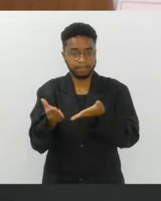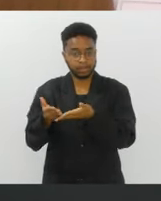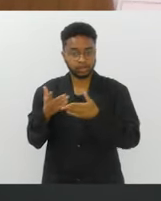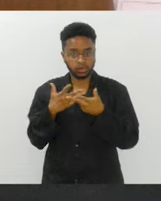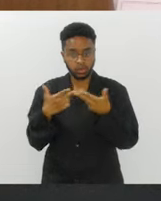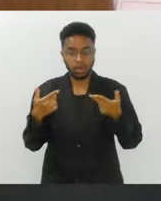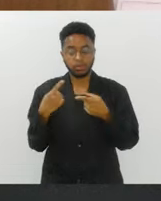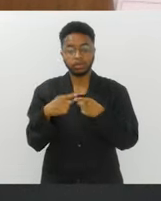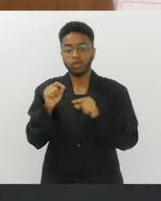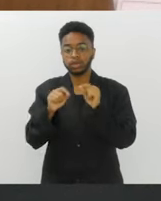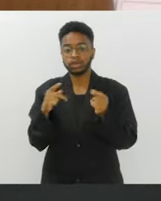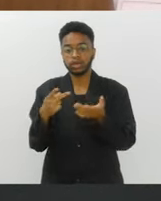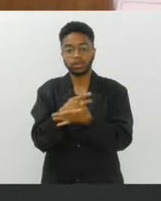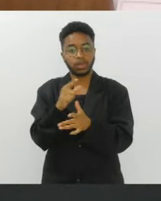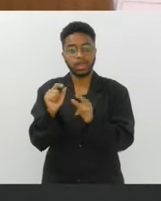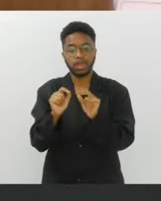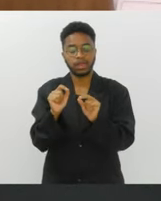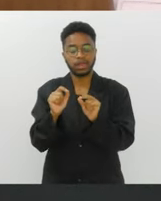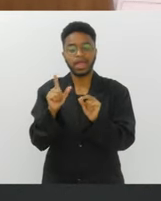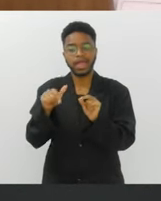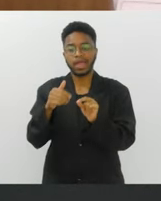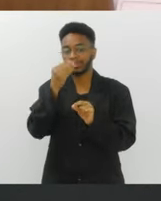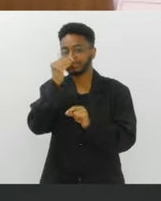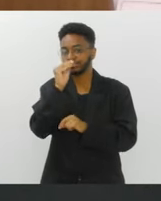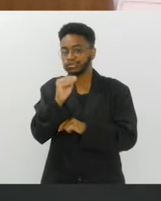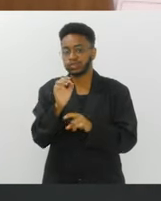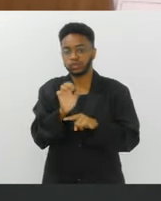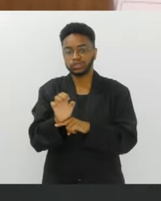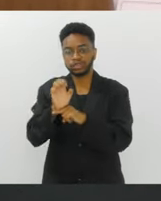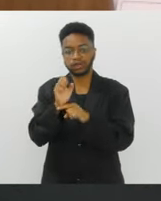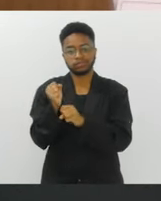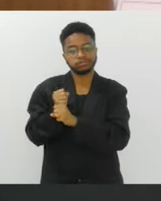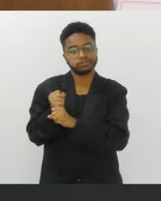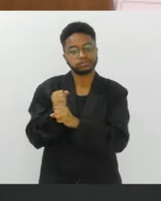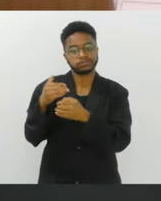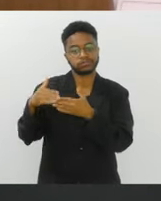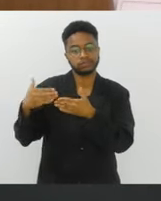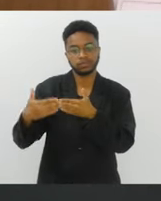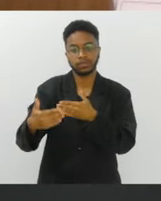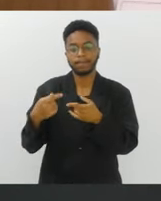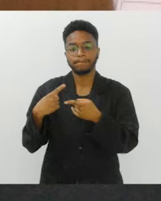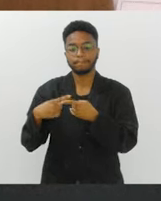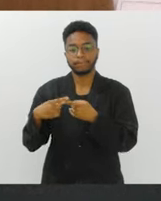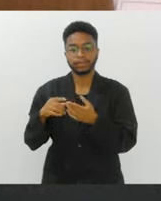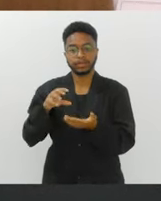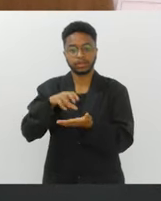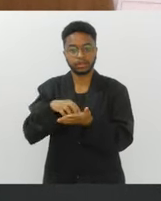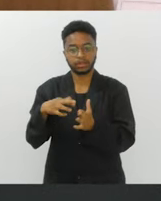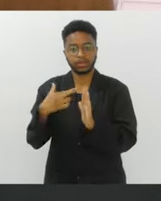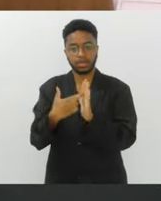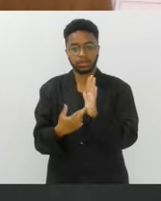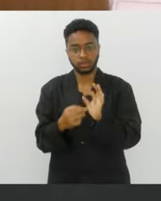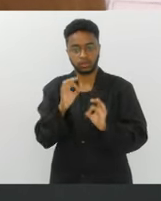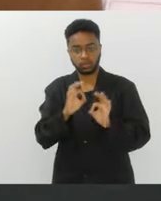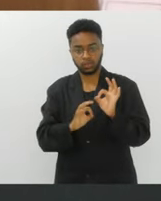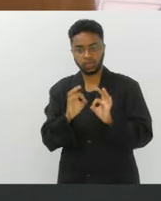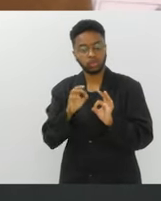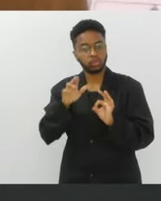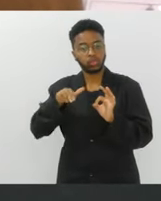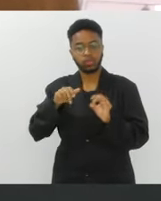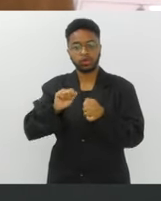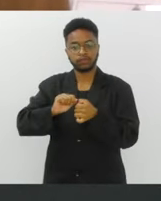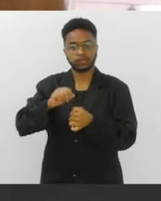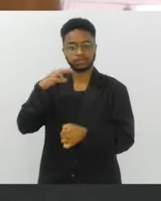o que houve aí foi um descaso do Estado nesses anos todinho. A agência reguladora, que era para fiscalizar, não